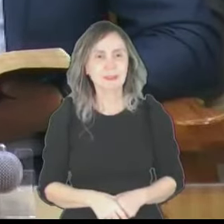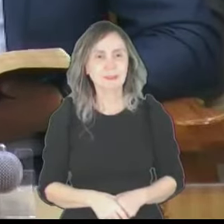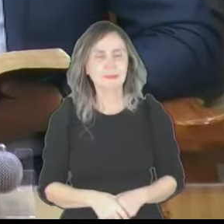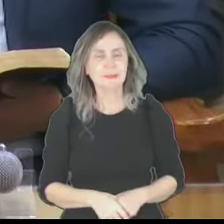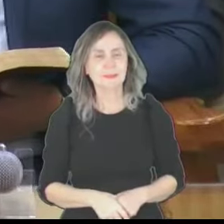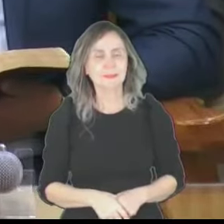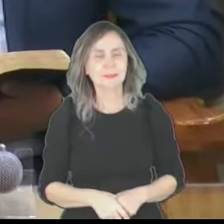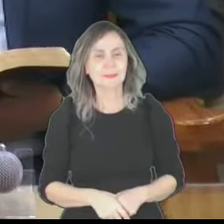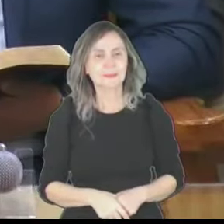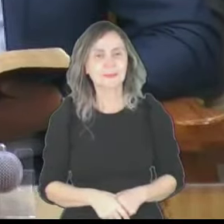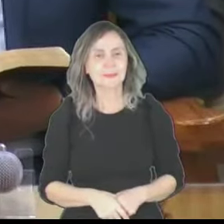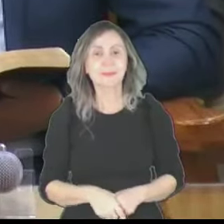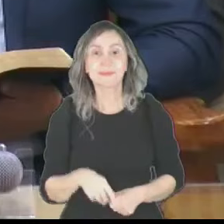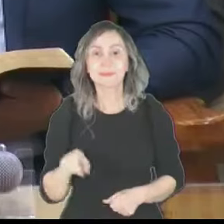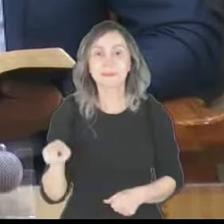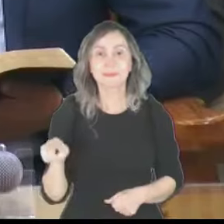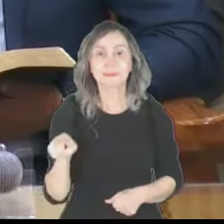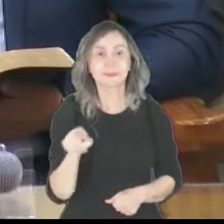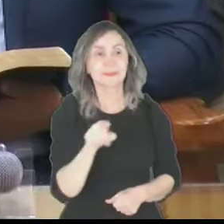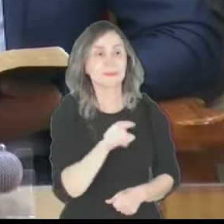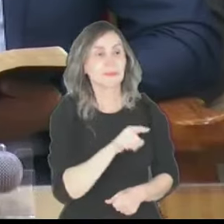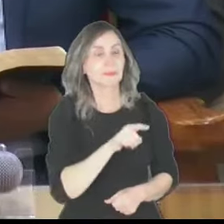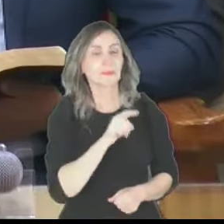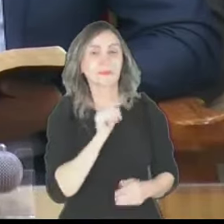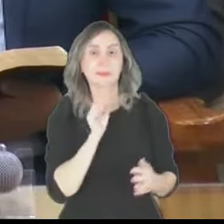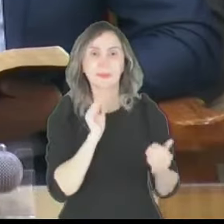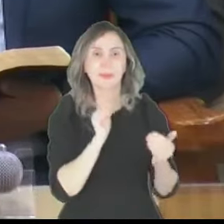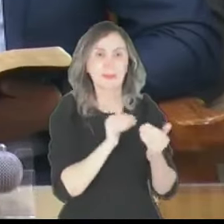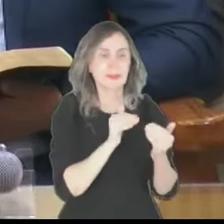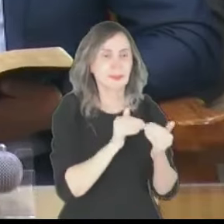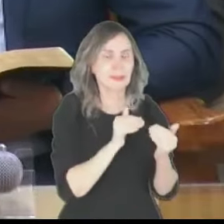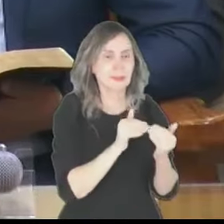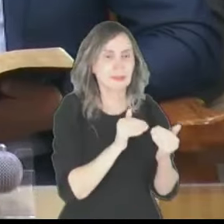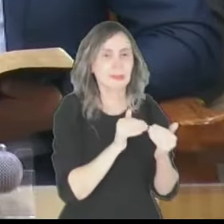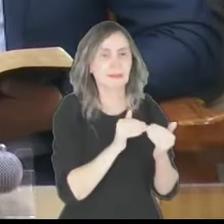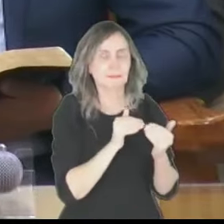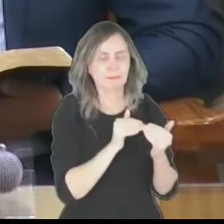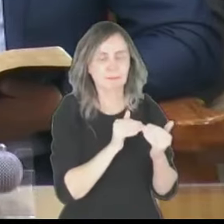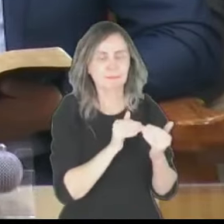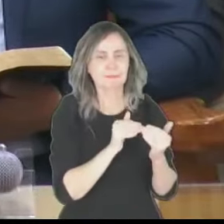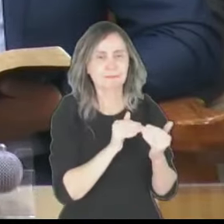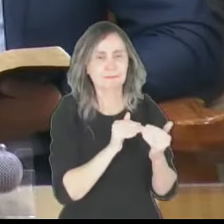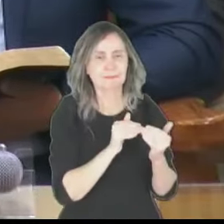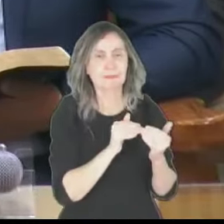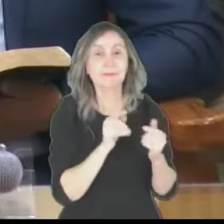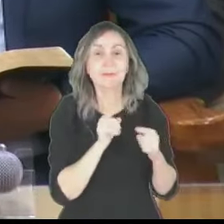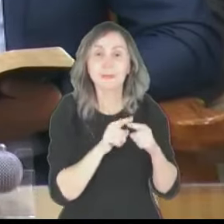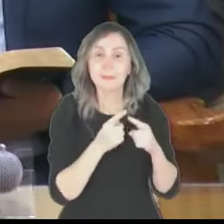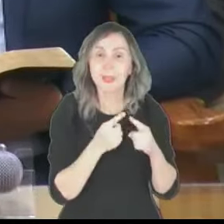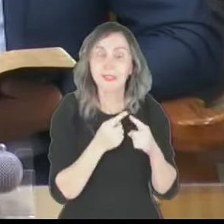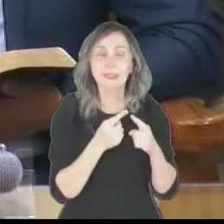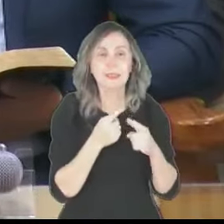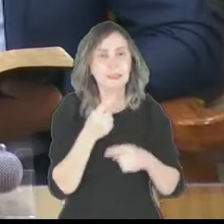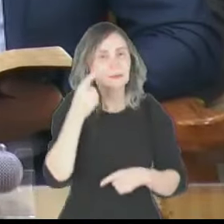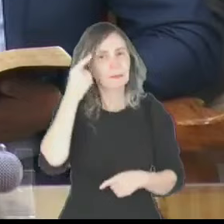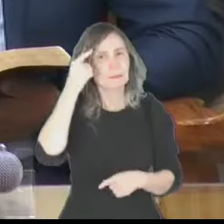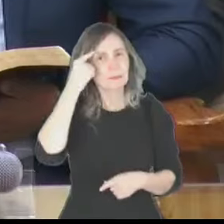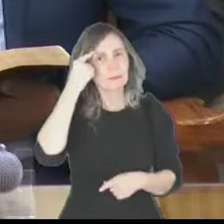E não vos conformeis Com este mundo Mas transformai-vos Pela renovação Do vosso